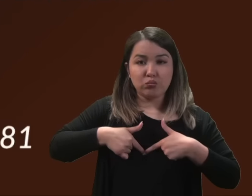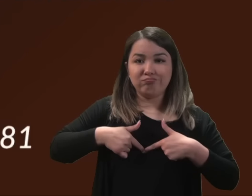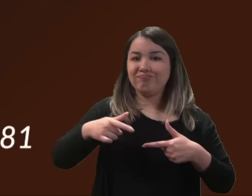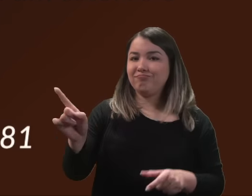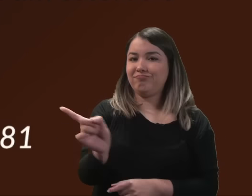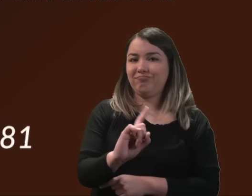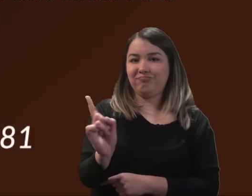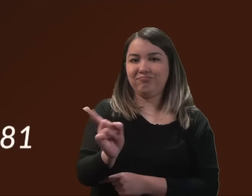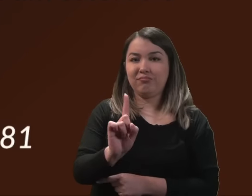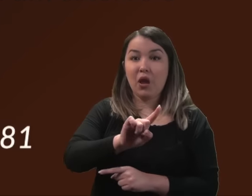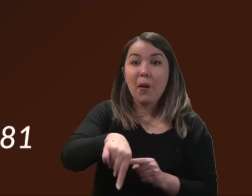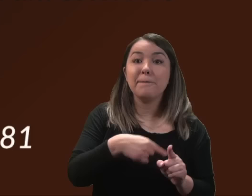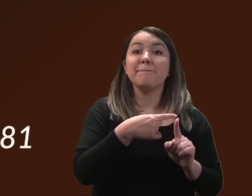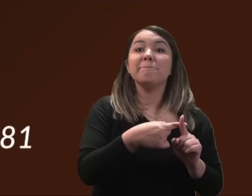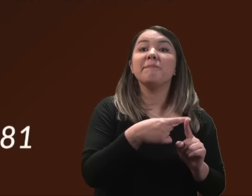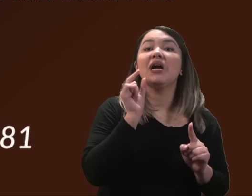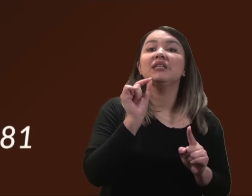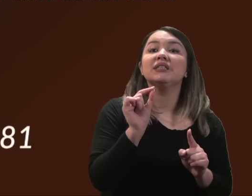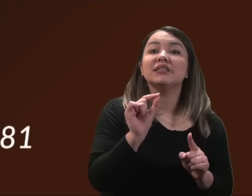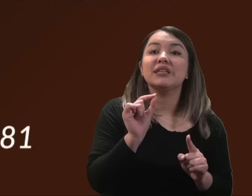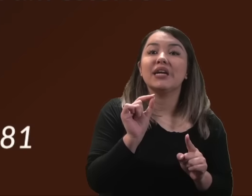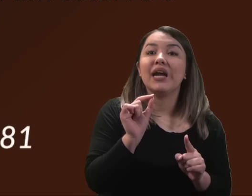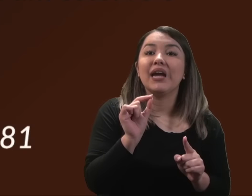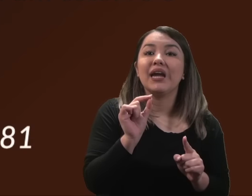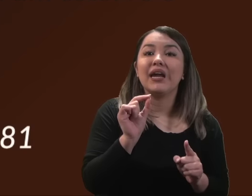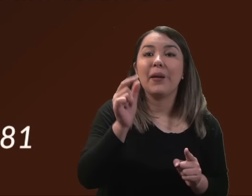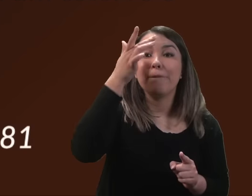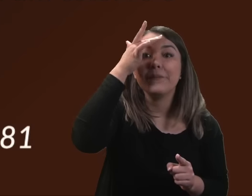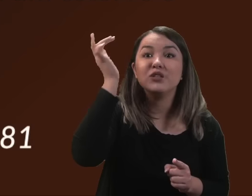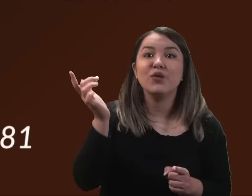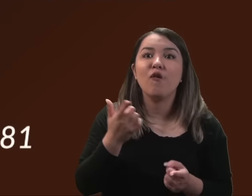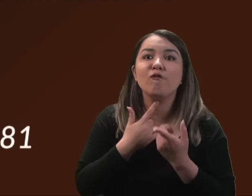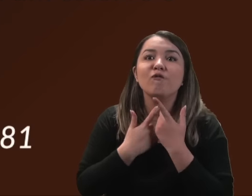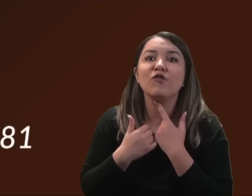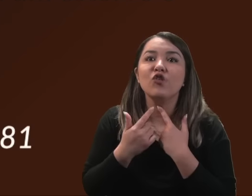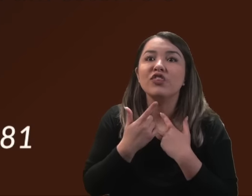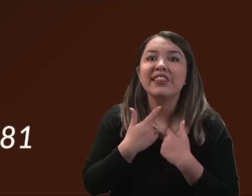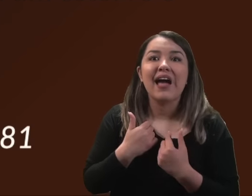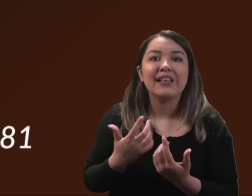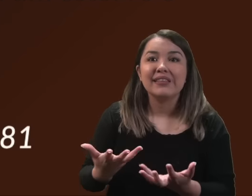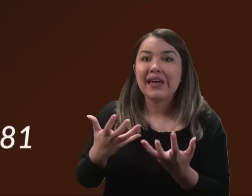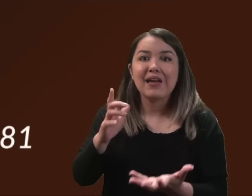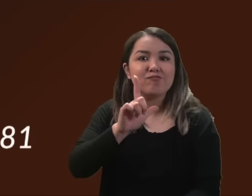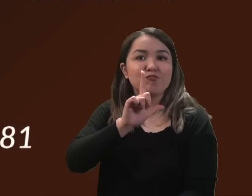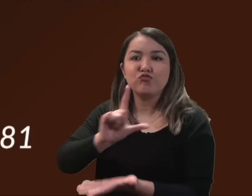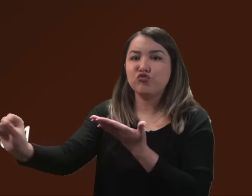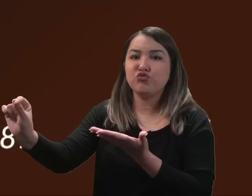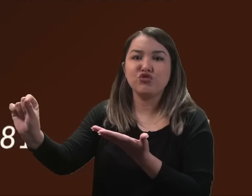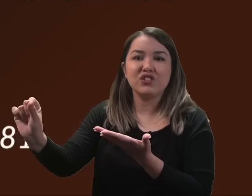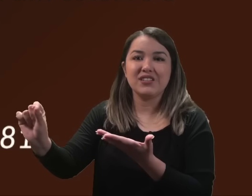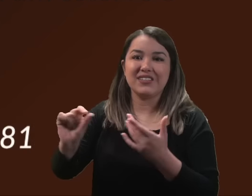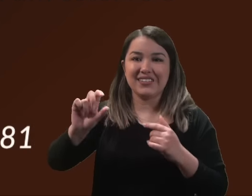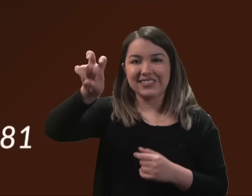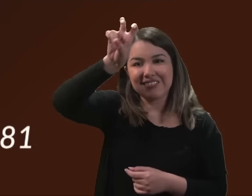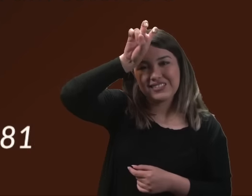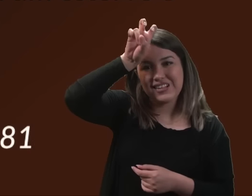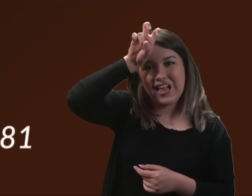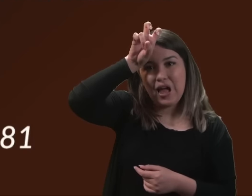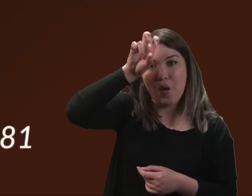mas também um grande número desejava somente escapar das pragas ou que